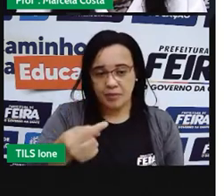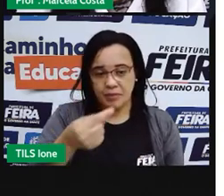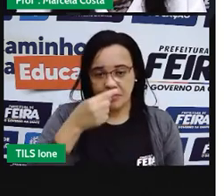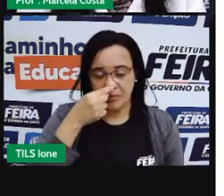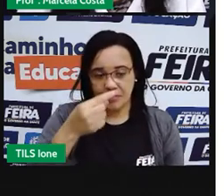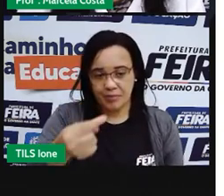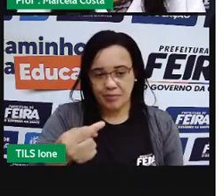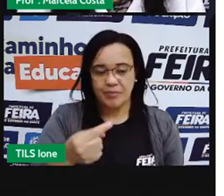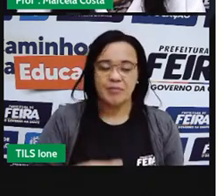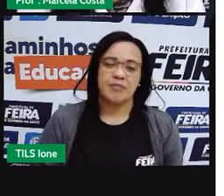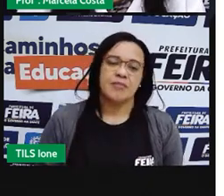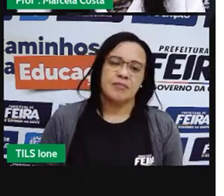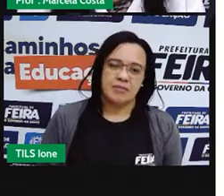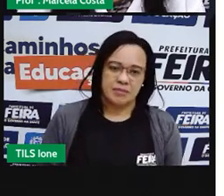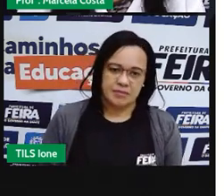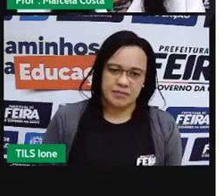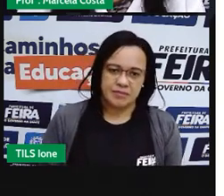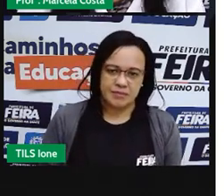Pinóquio.